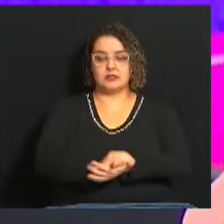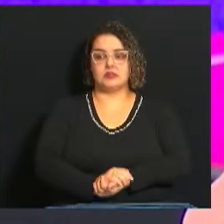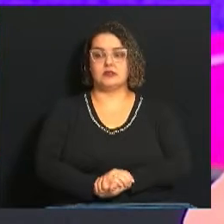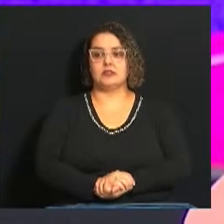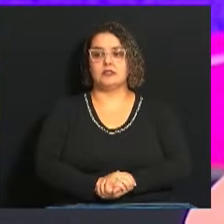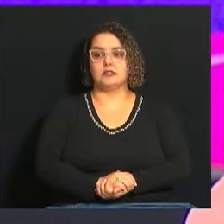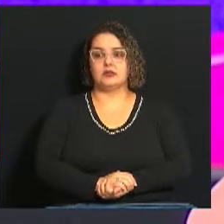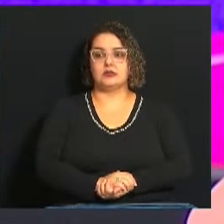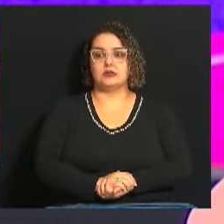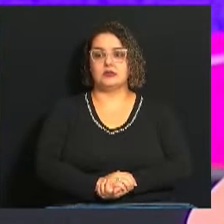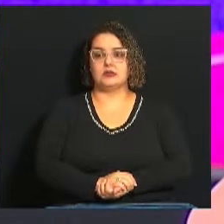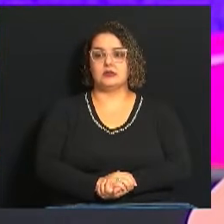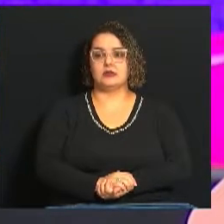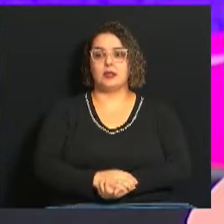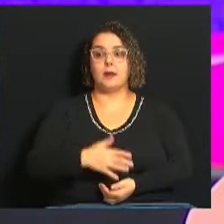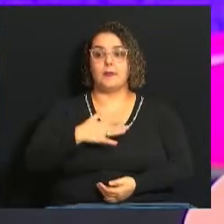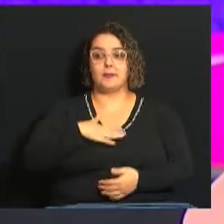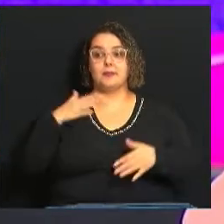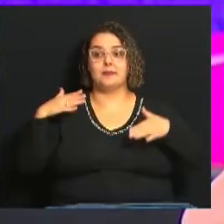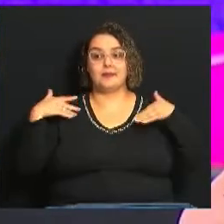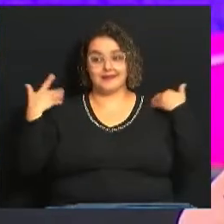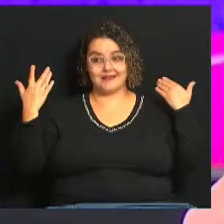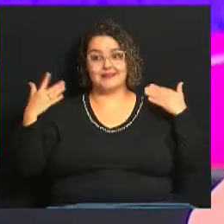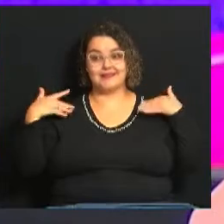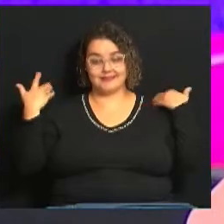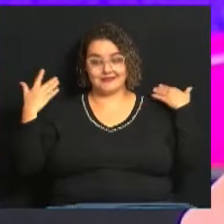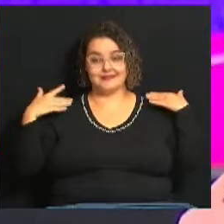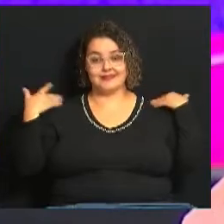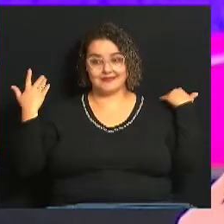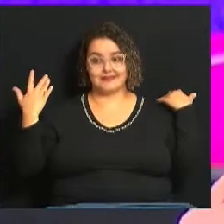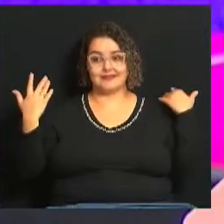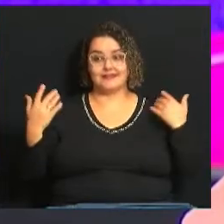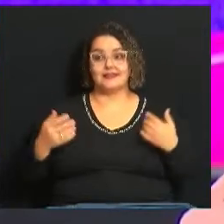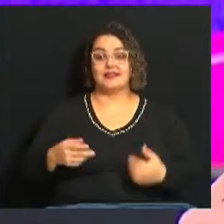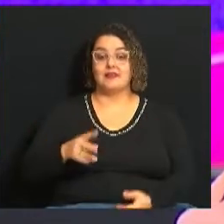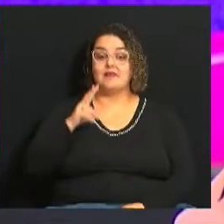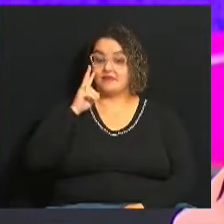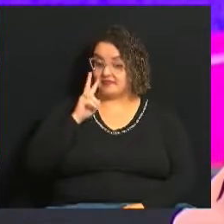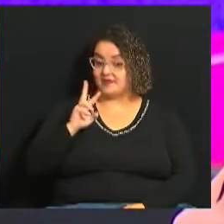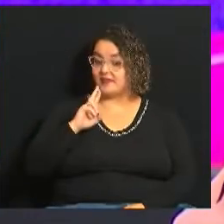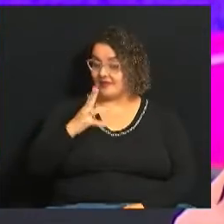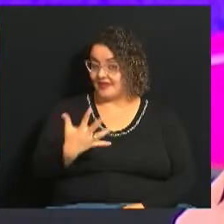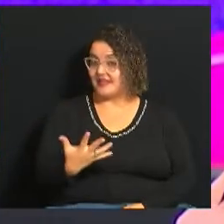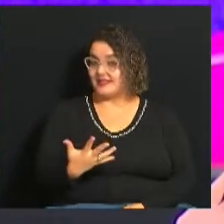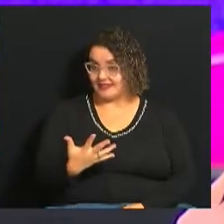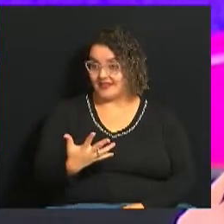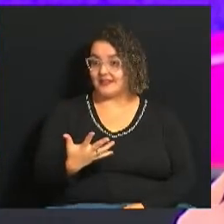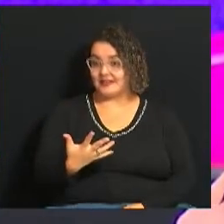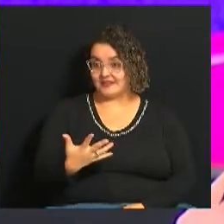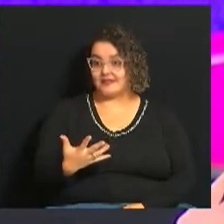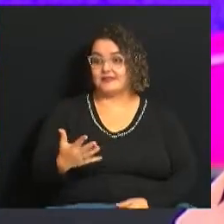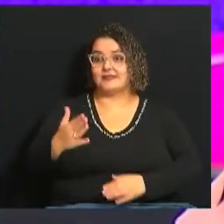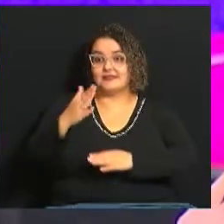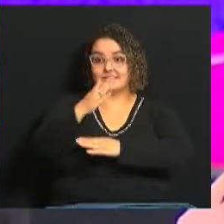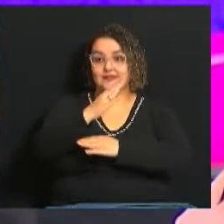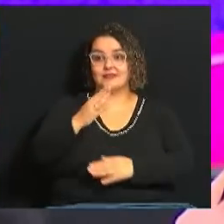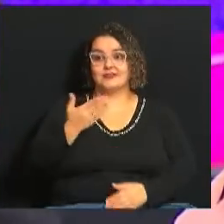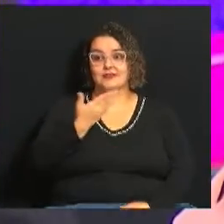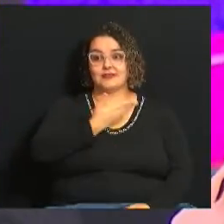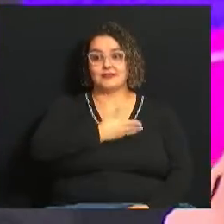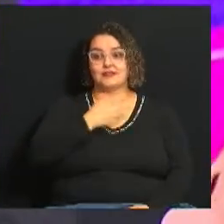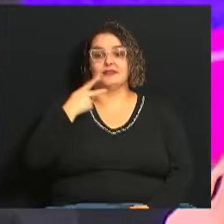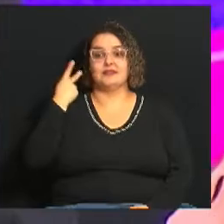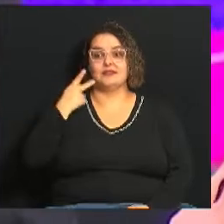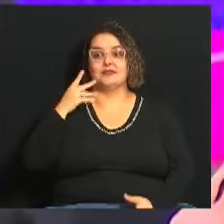e para mim é uma alegria muito grande ver esses frutos. A Câmara Municipal de Campinas, nossos amigos vereadores aqui, nosso